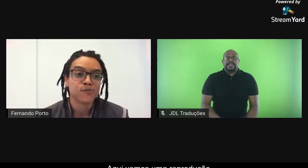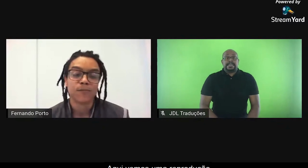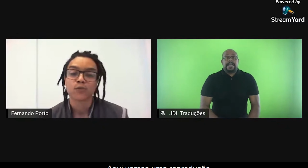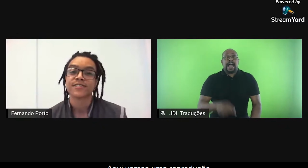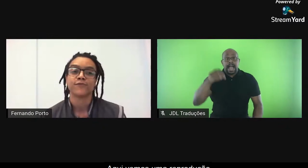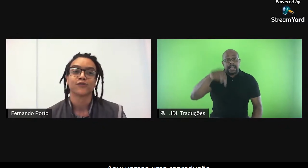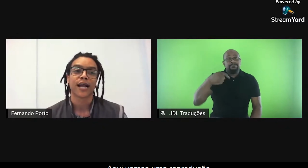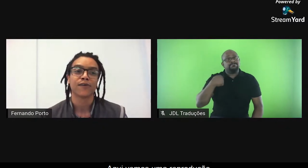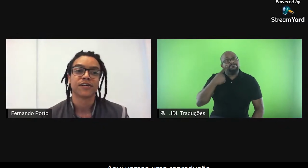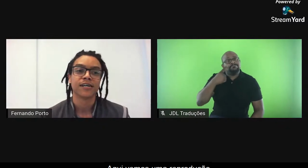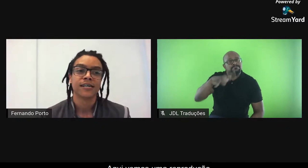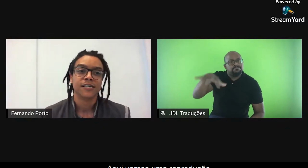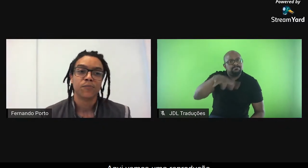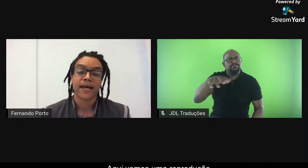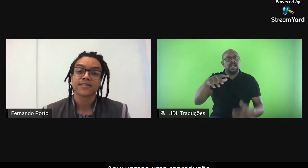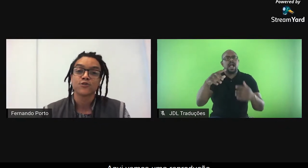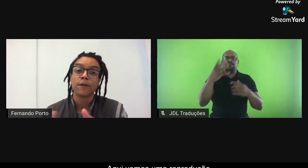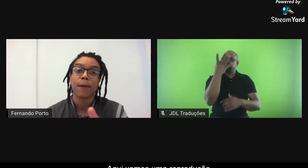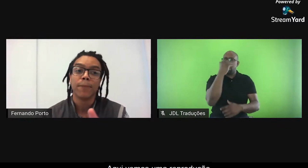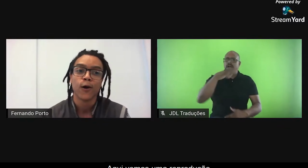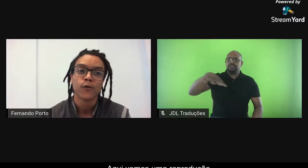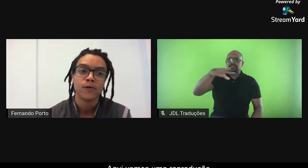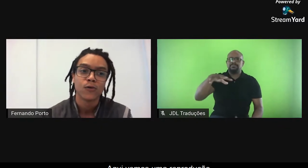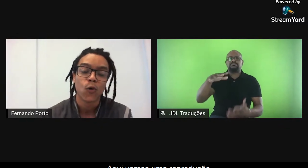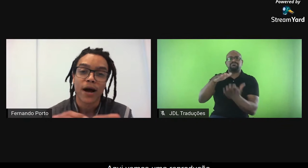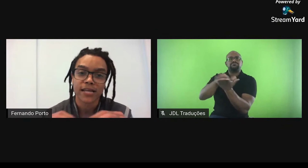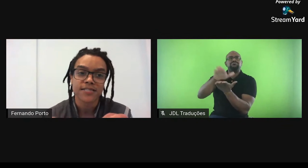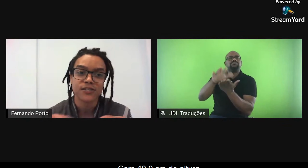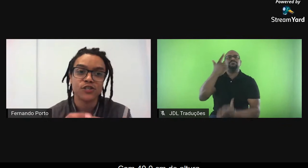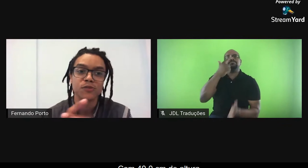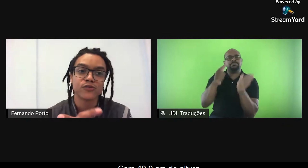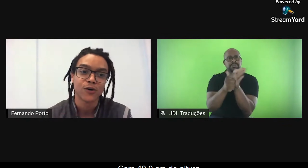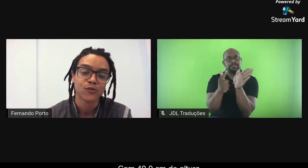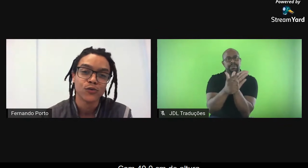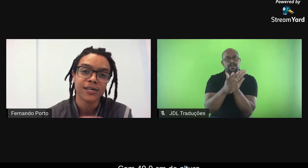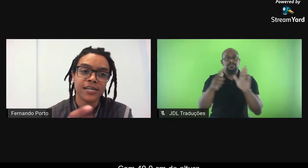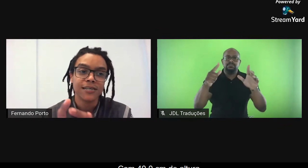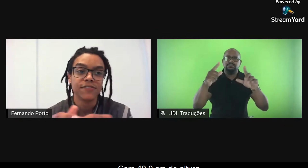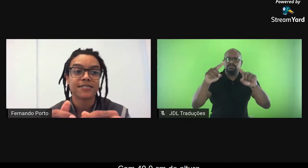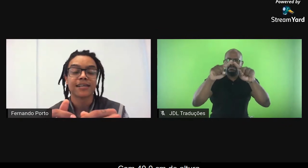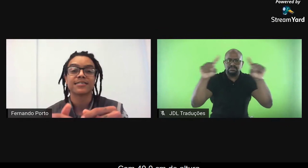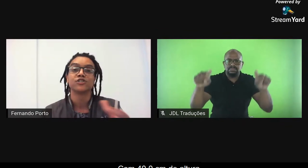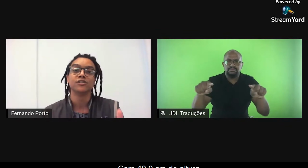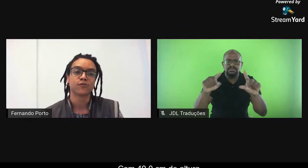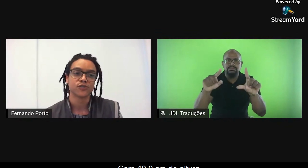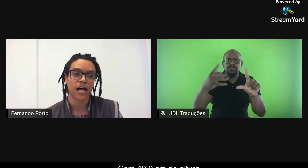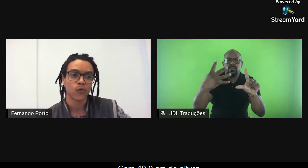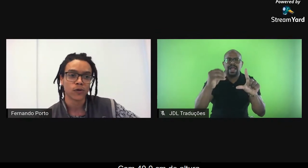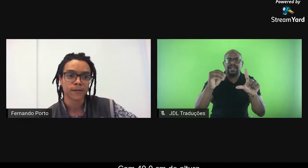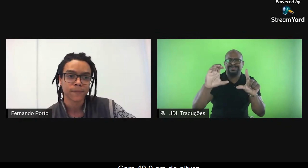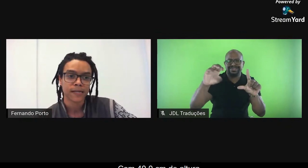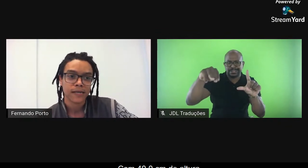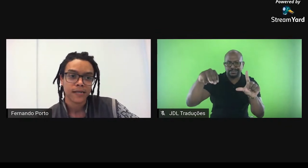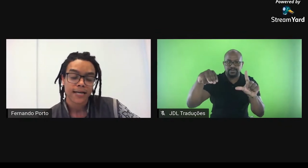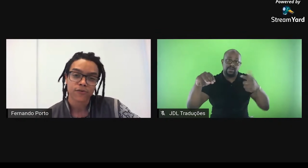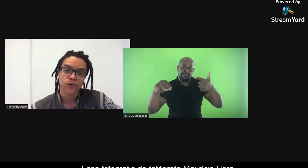Aqui vemos uma reprodução fotográfica impressa sobre papel, com 40 centímetros de altura e 27 centímetros